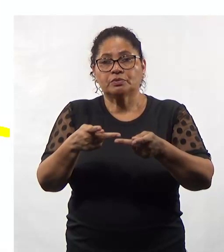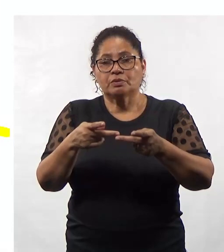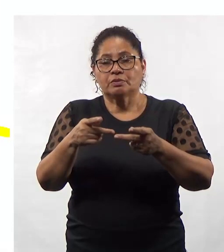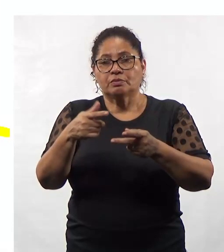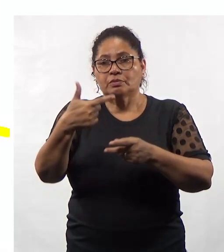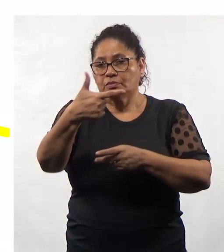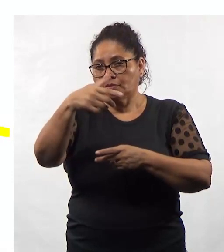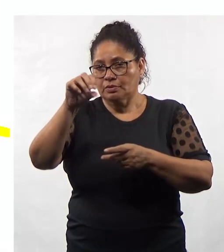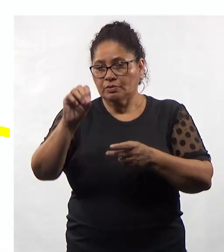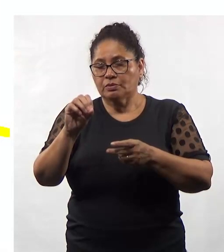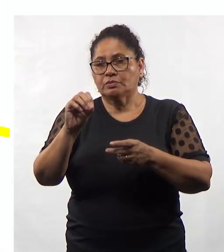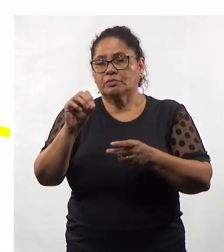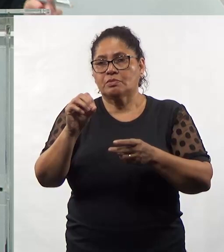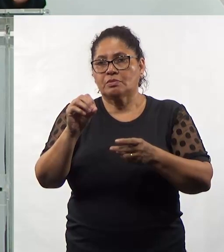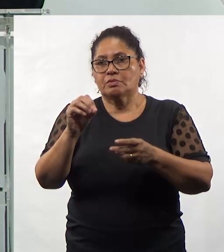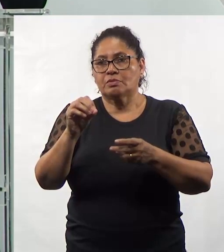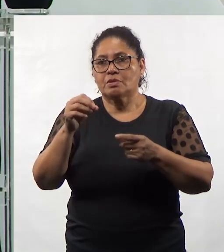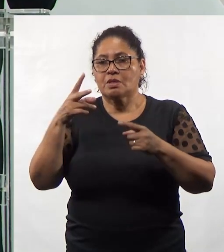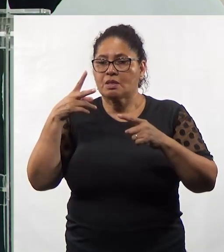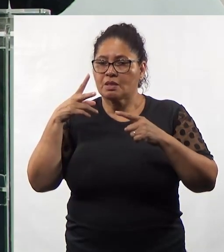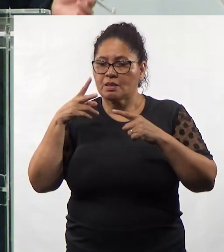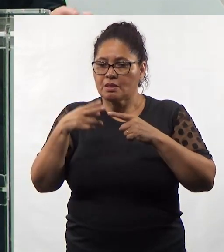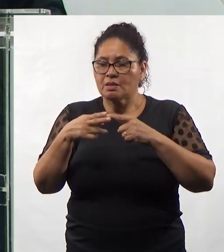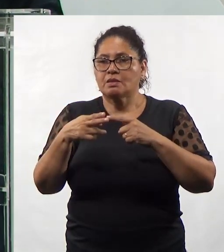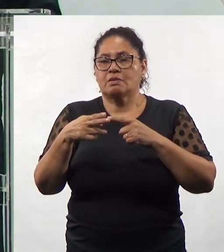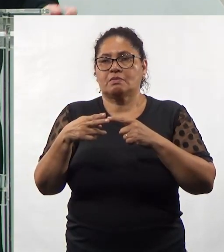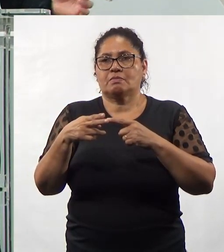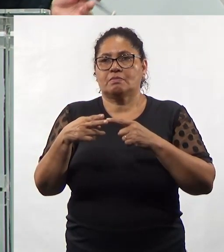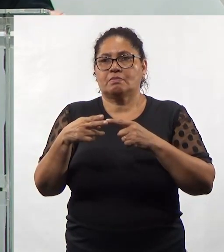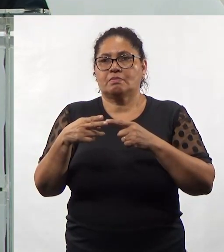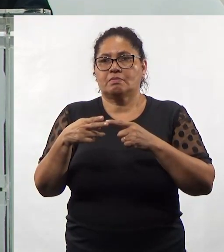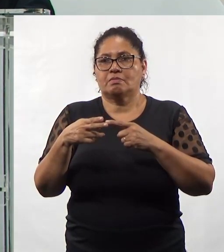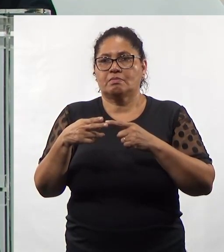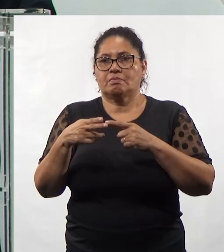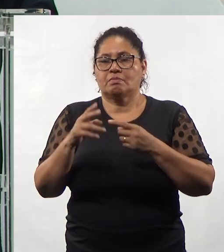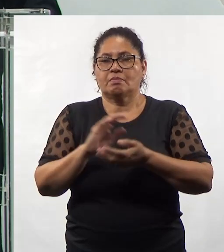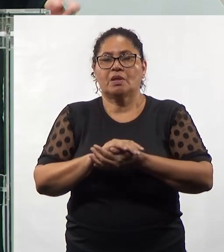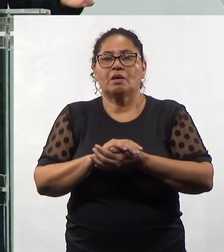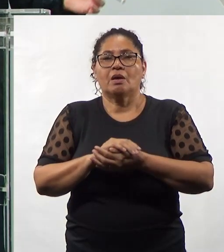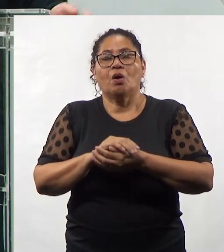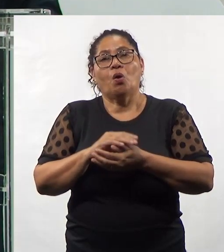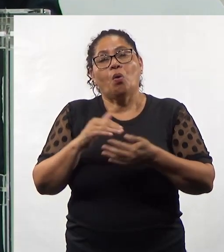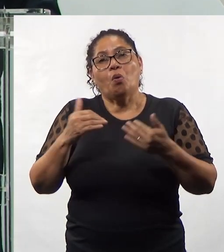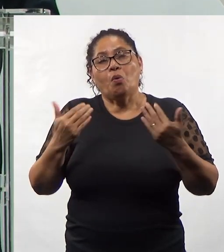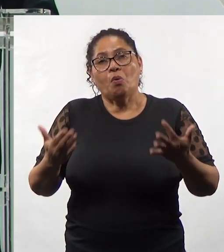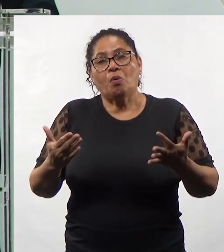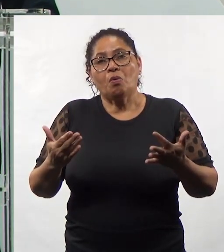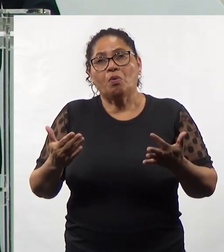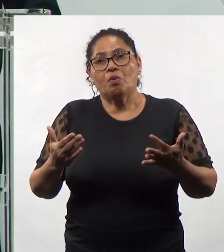nota abaixo de 20, ele será eliminado. Ou será,